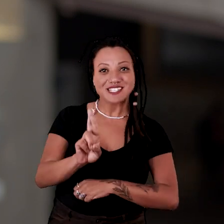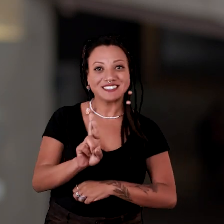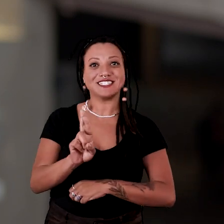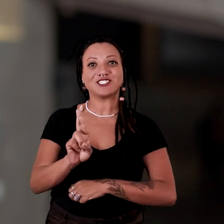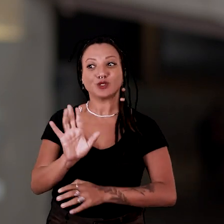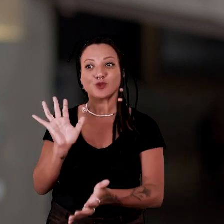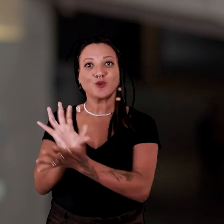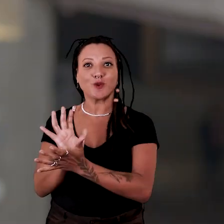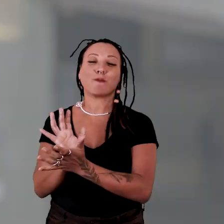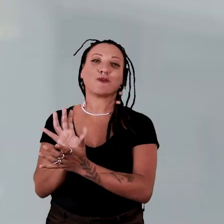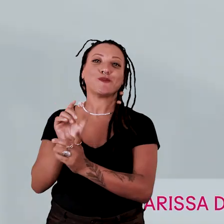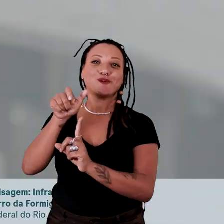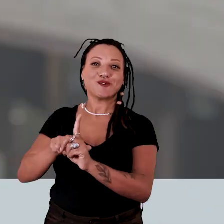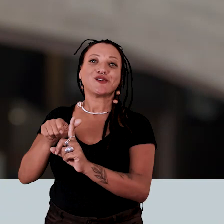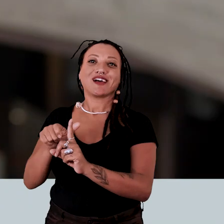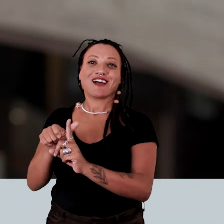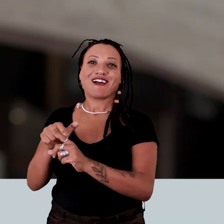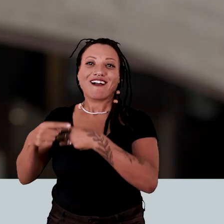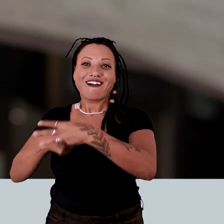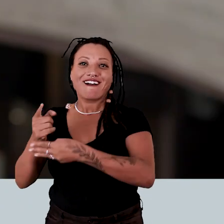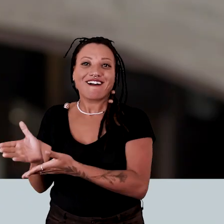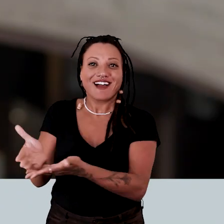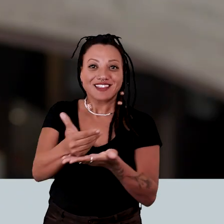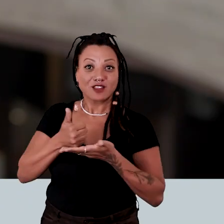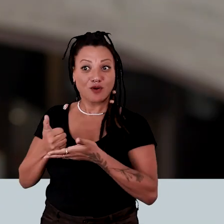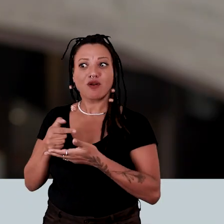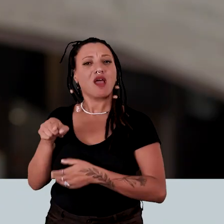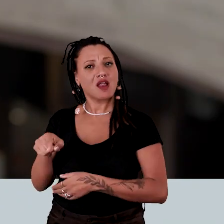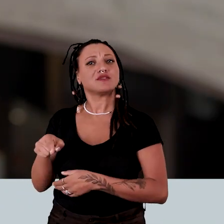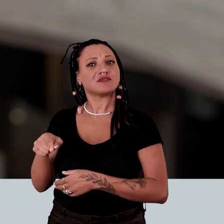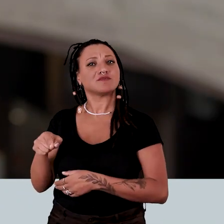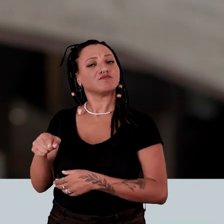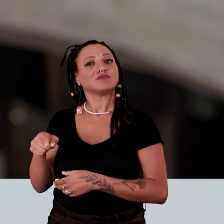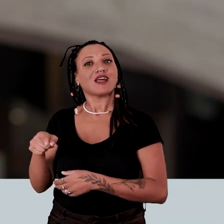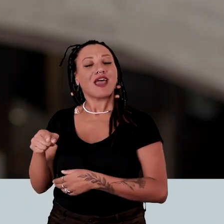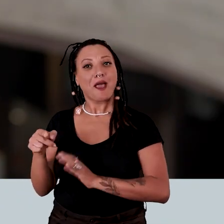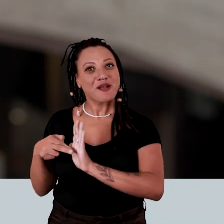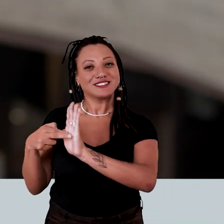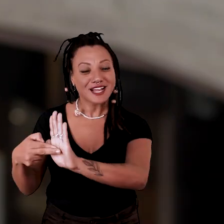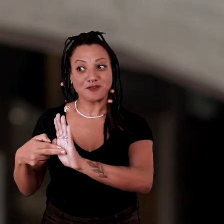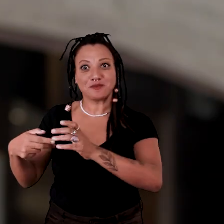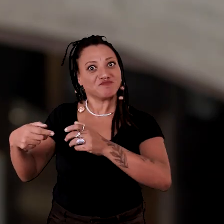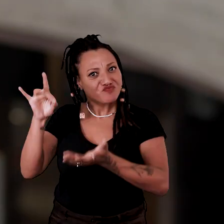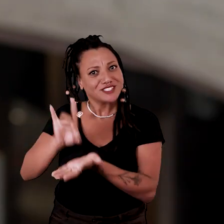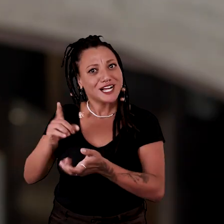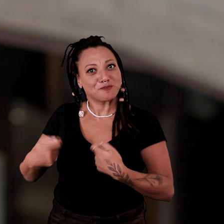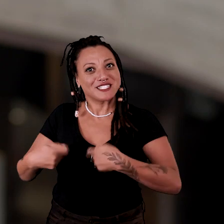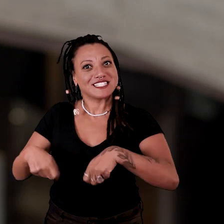de visibilidade a essa questão. Oi, gente, meu nome é Larissa, eu sou do Rio, me formei na FAO,